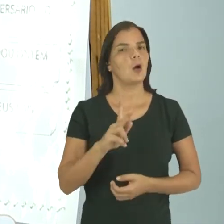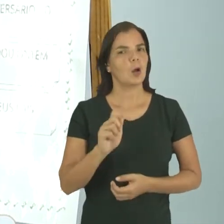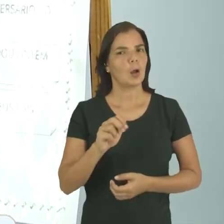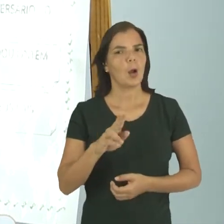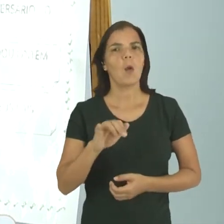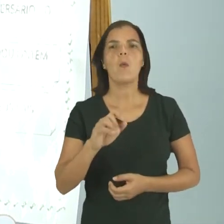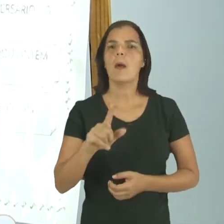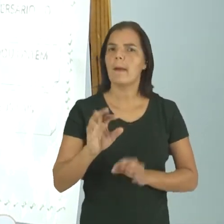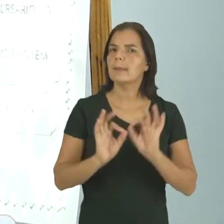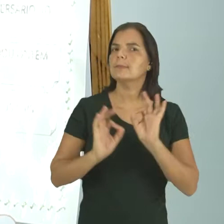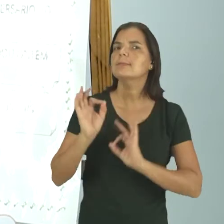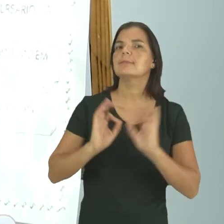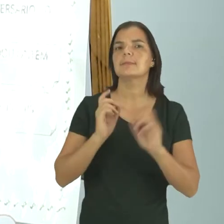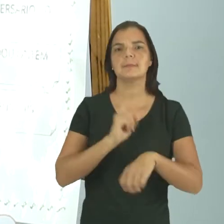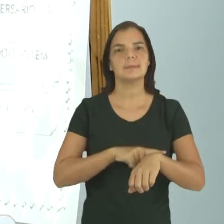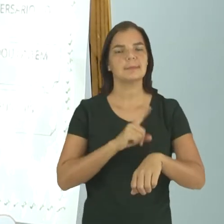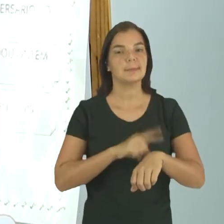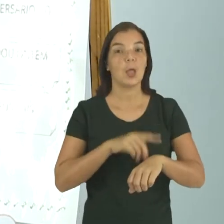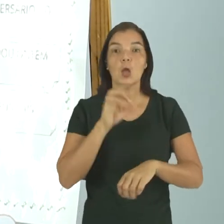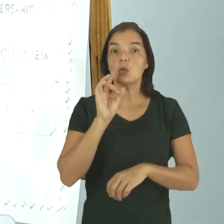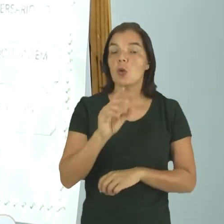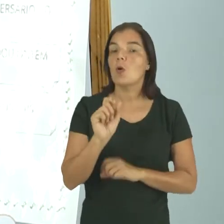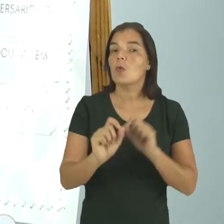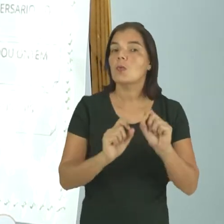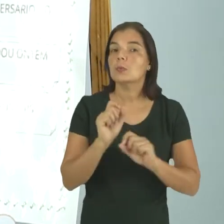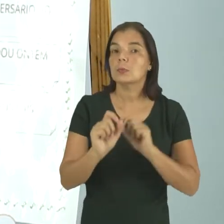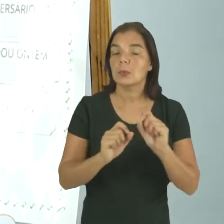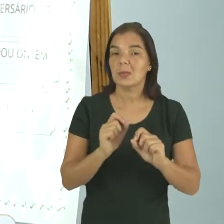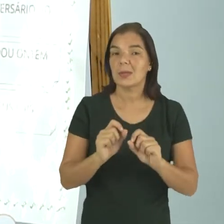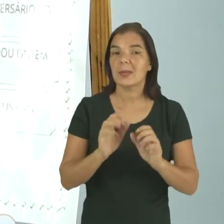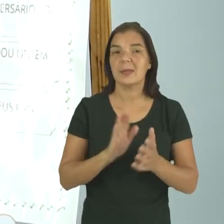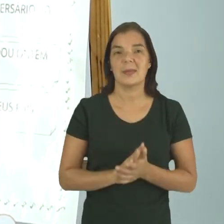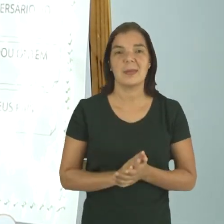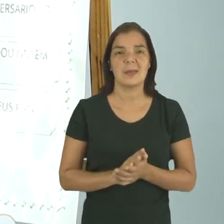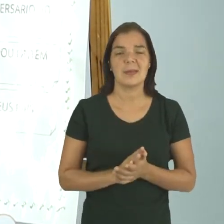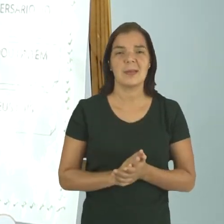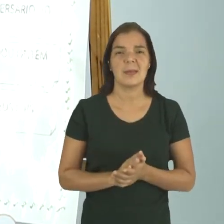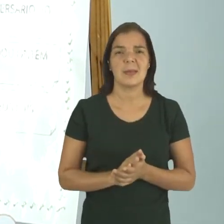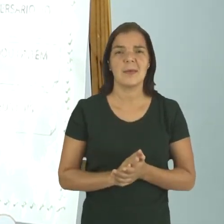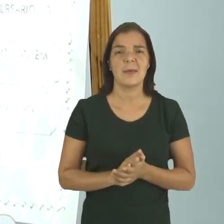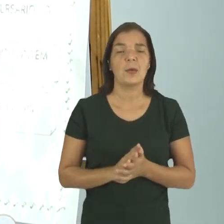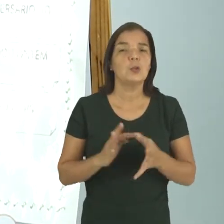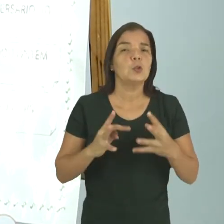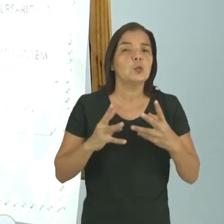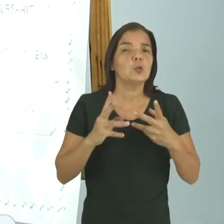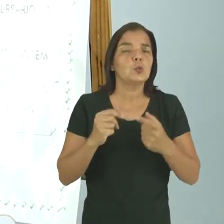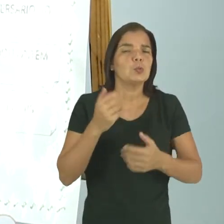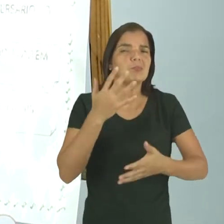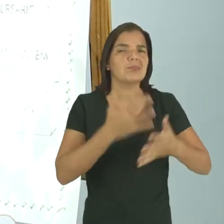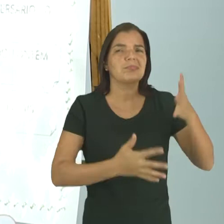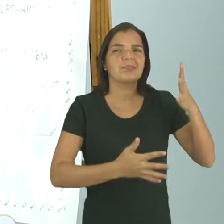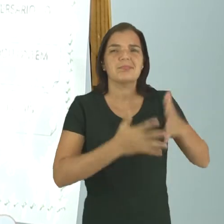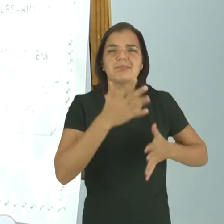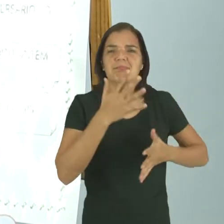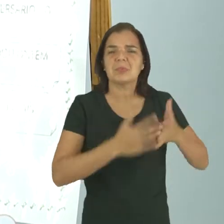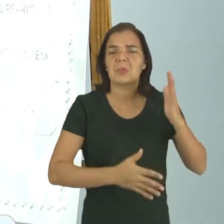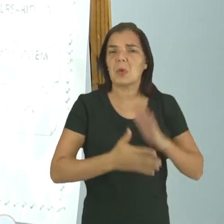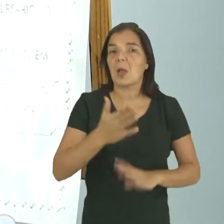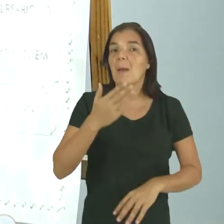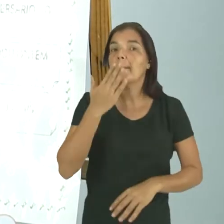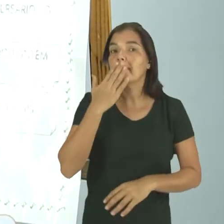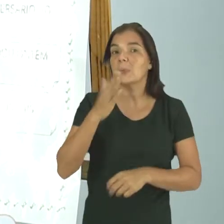ele organizou o tempo dele. Só que Cauê, ele fez tudo atrapalhado. E ele